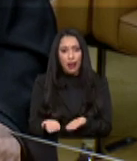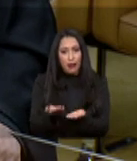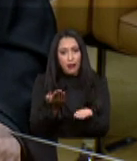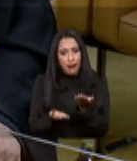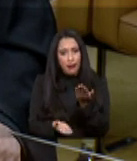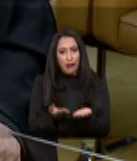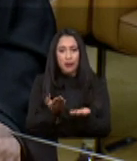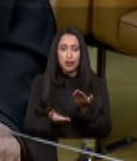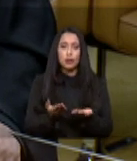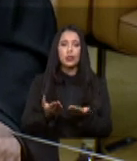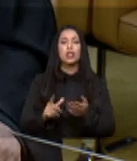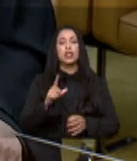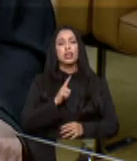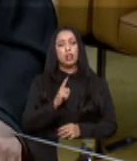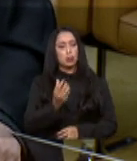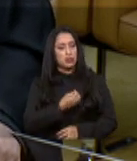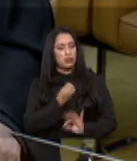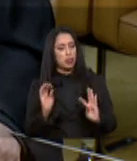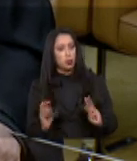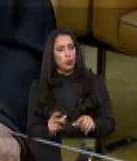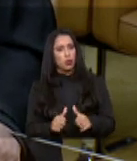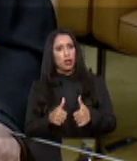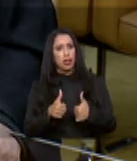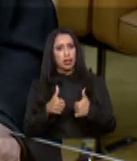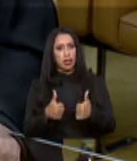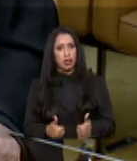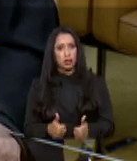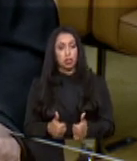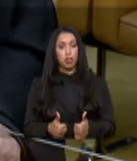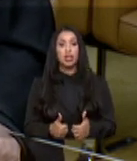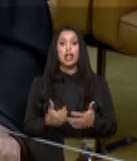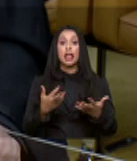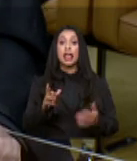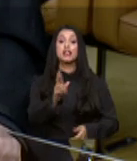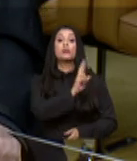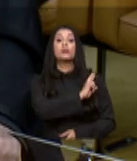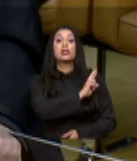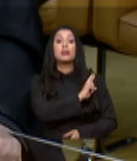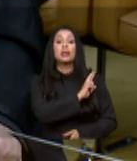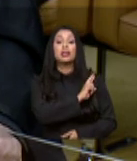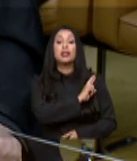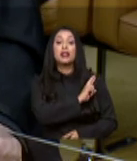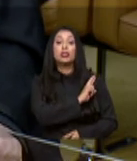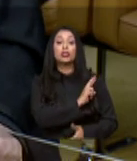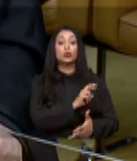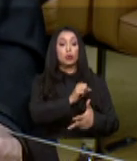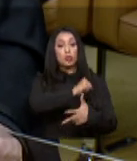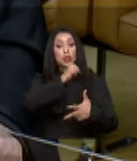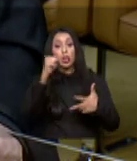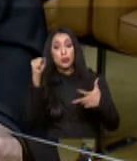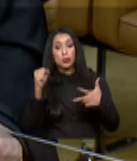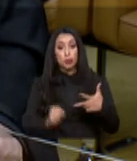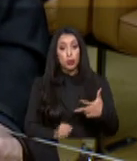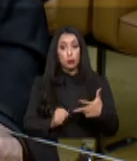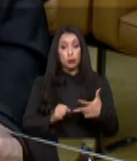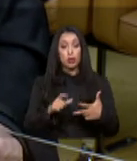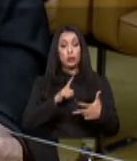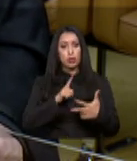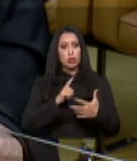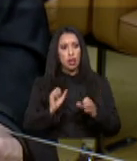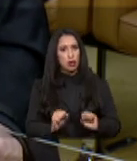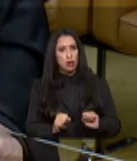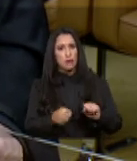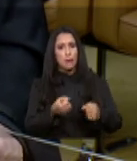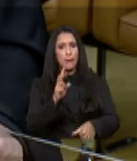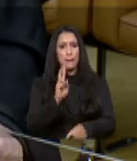à sadia qualidade de vida, impondo-se ao poder público e à coletividade o dever de defendê-lo e